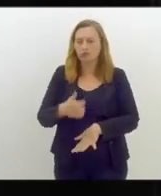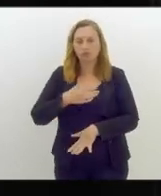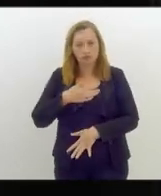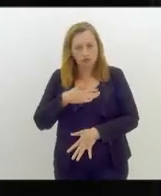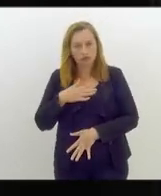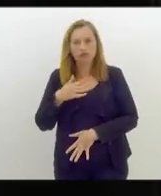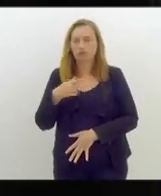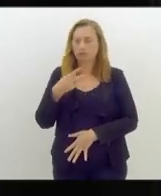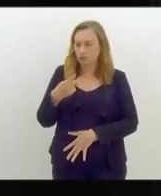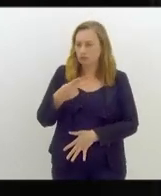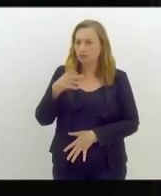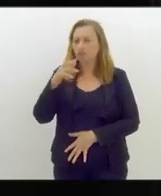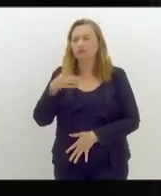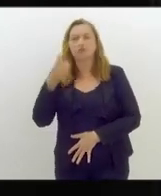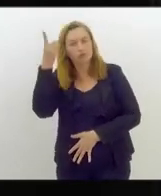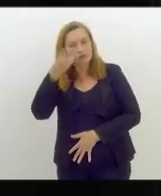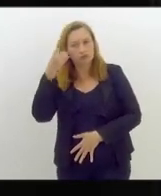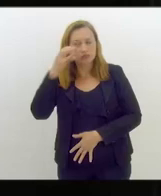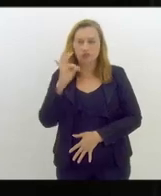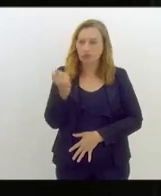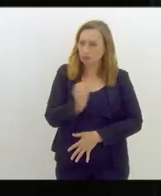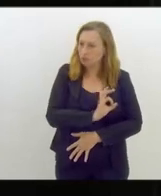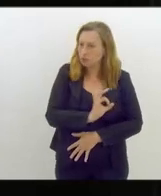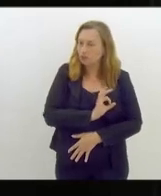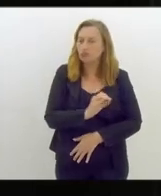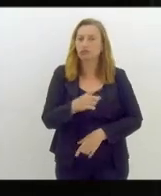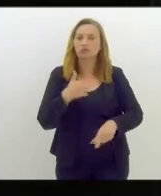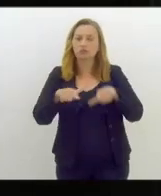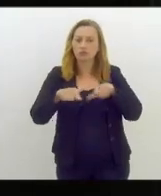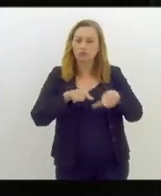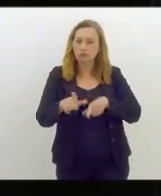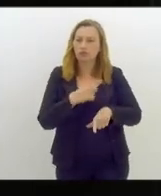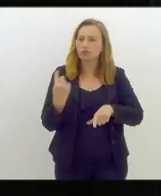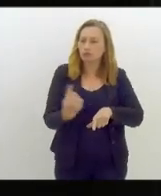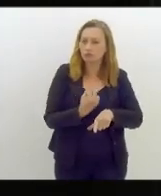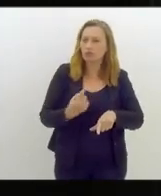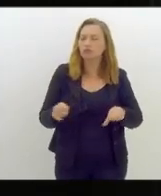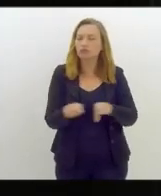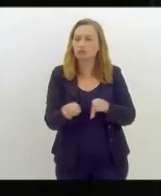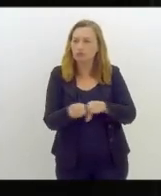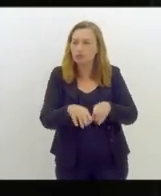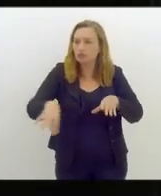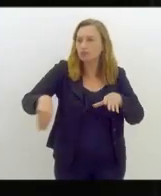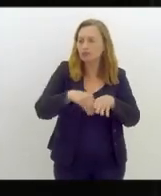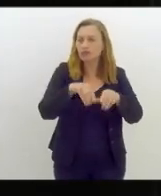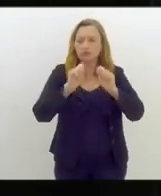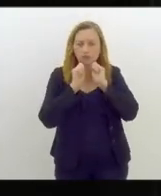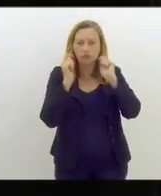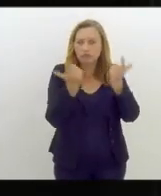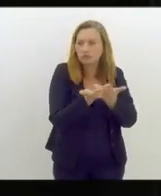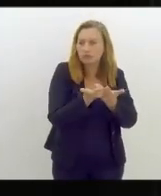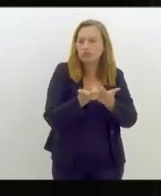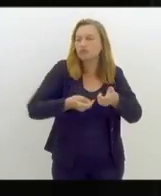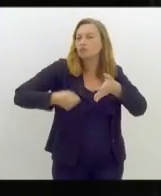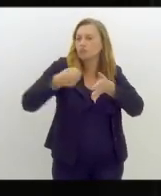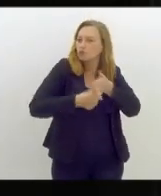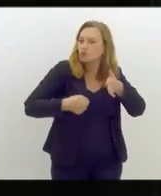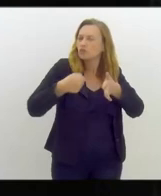fala, deputada Marta Rocha, nosso mandato também se consolidou dentro da Assembleia Legislativa com a